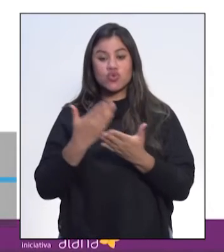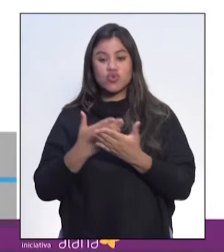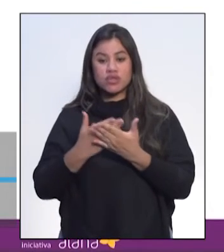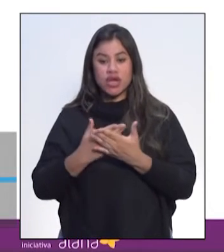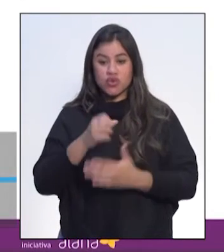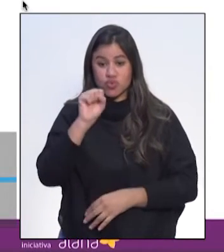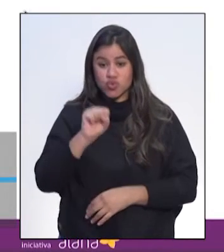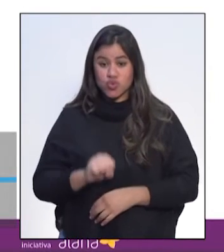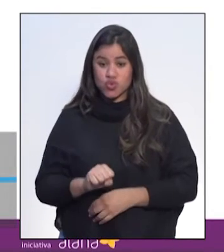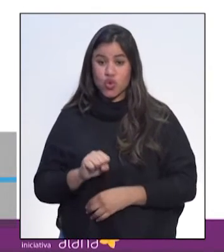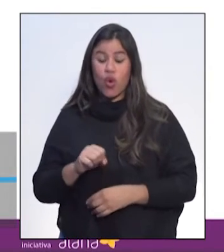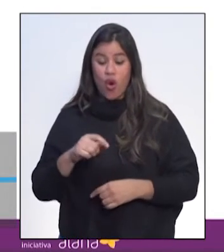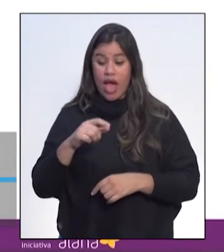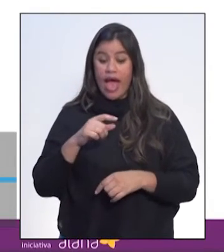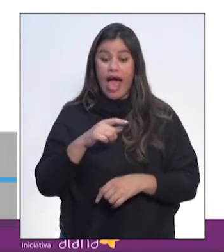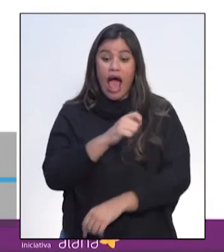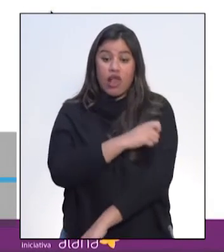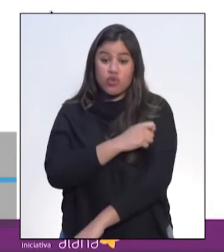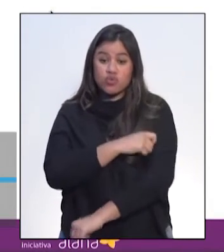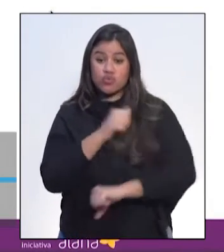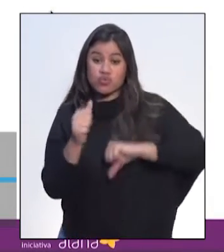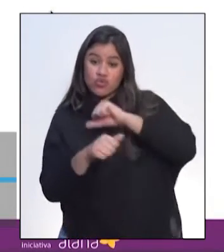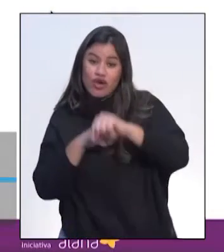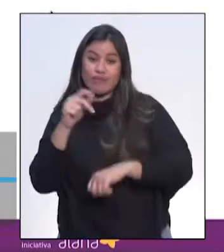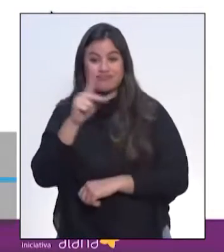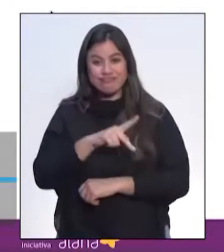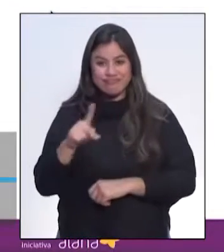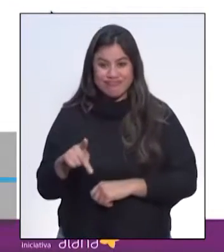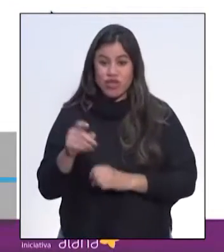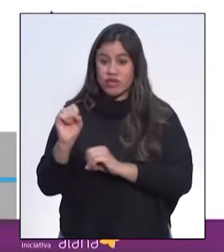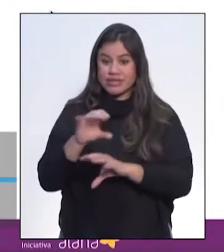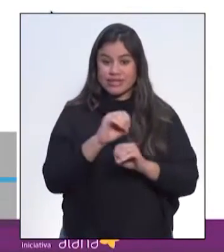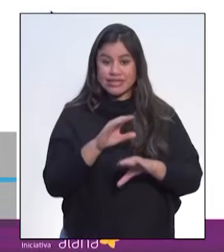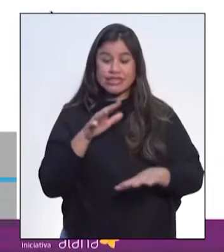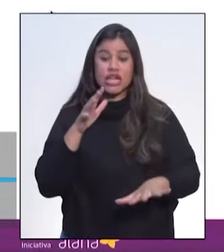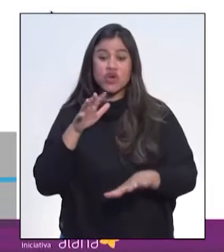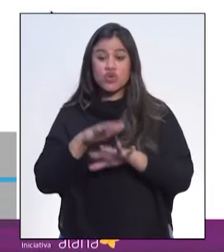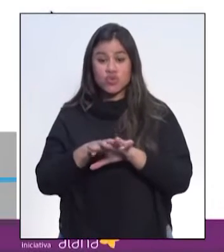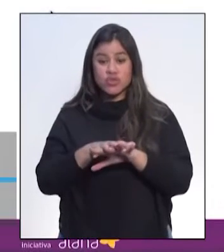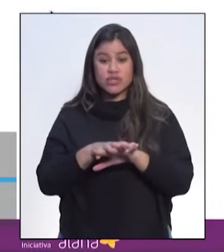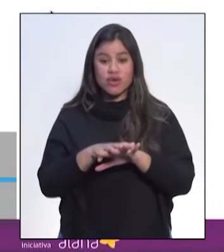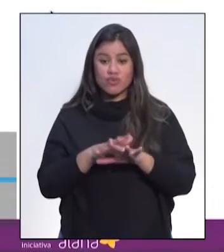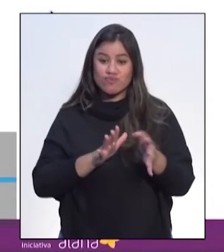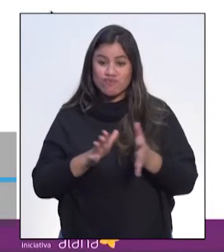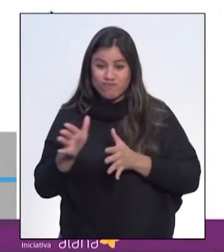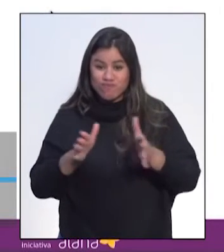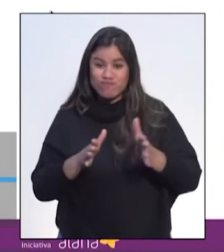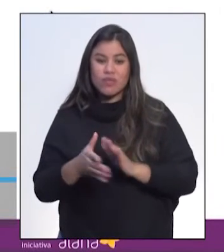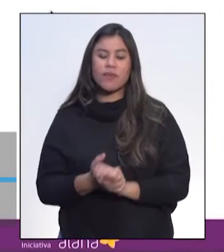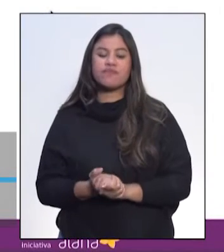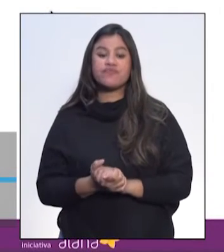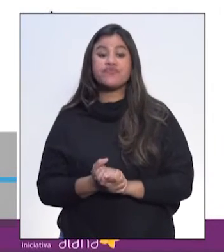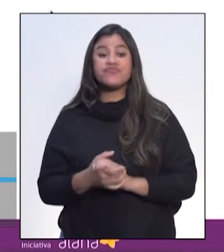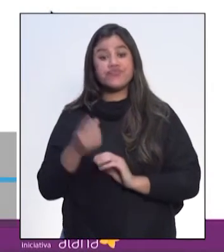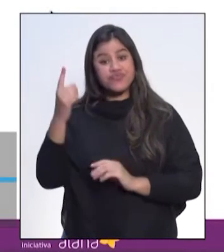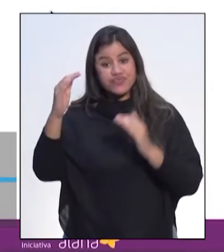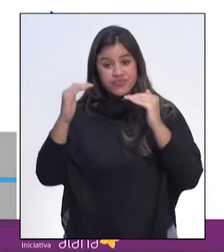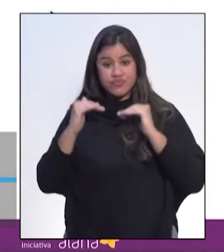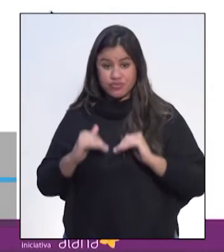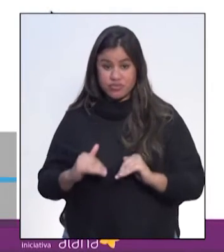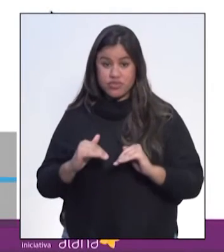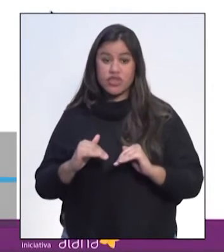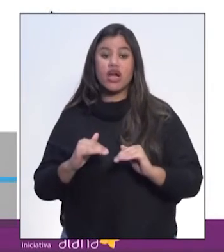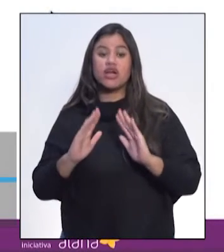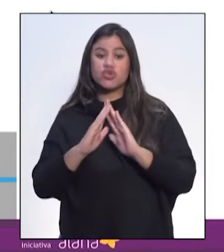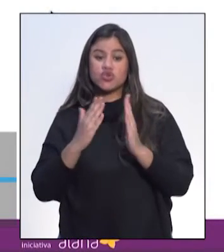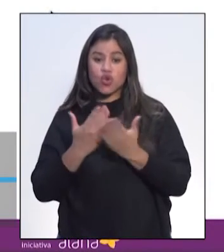professores de Braille para promover a inclusão escolar. Nesse outro projeto, chamado Escola Pra Quê?, estudantes de São Luís do Maranhão mostraram a importância